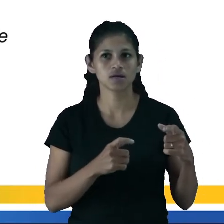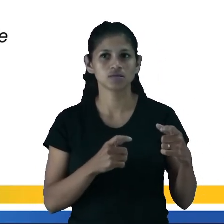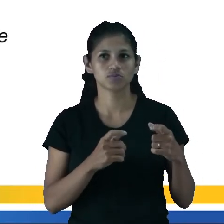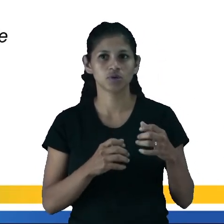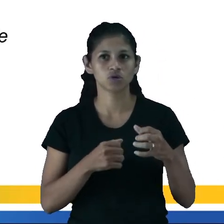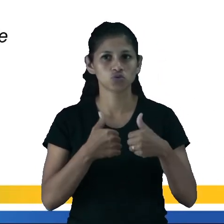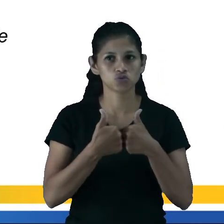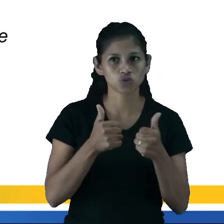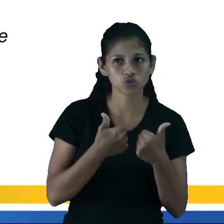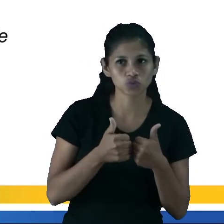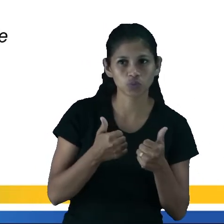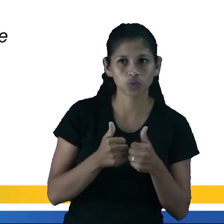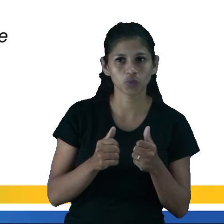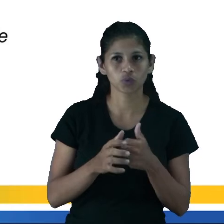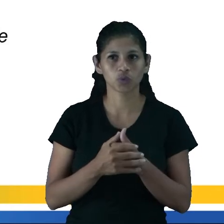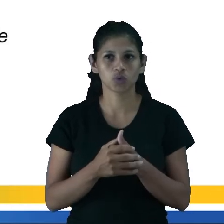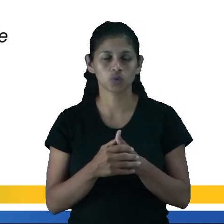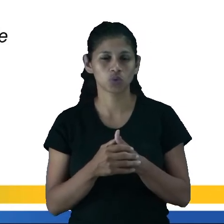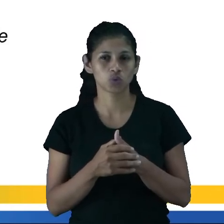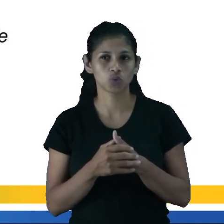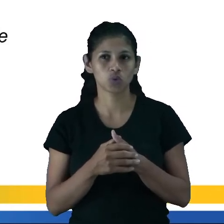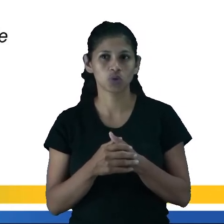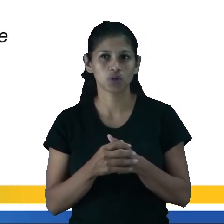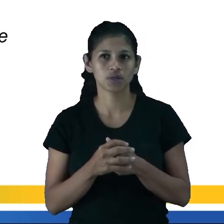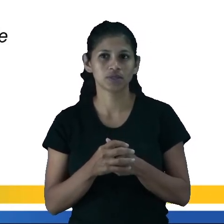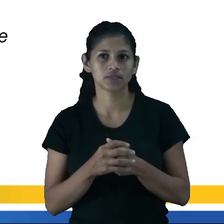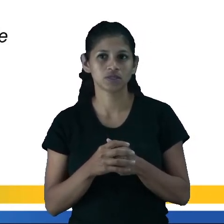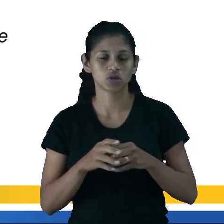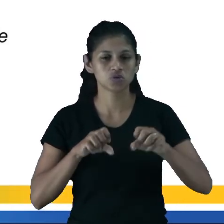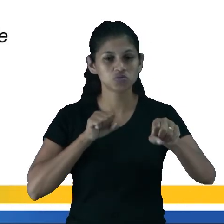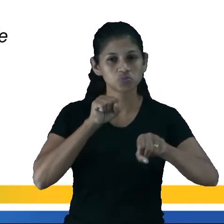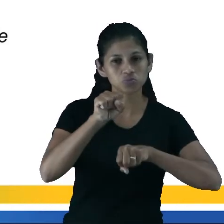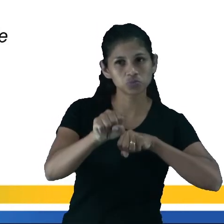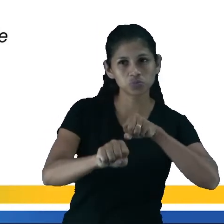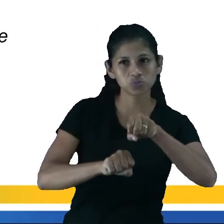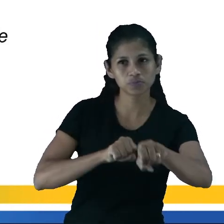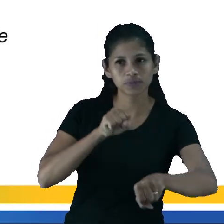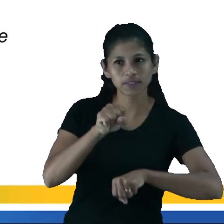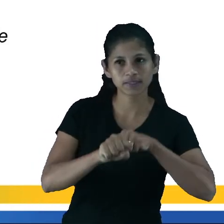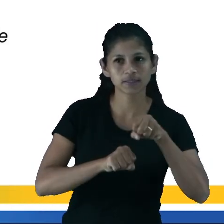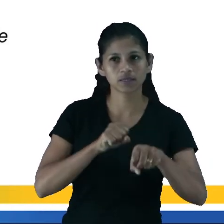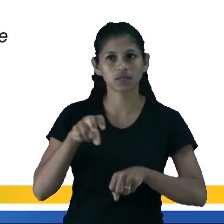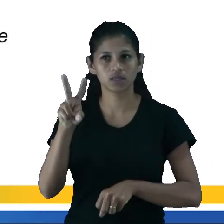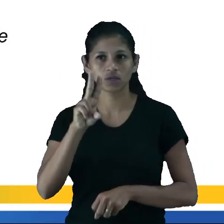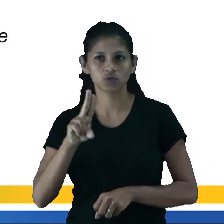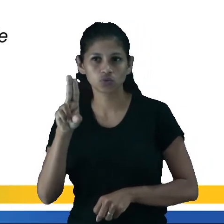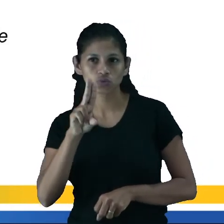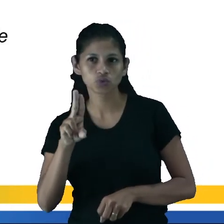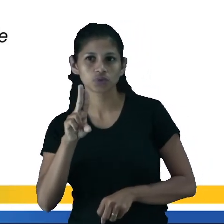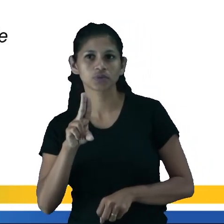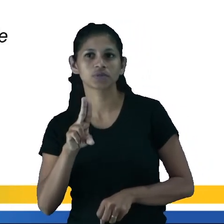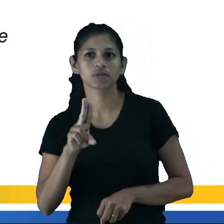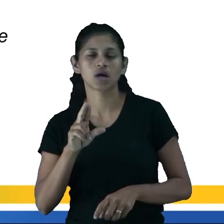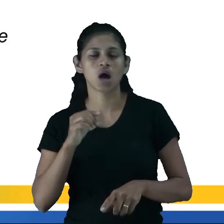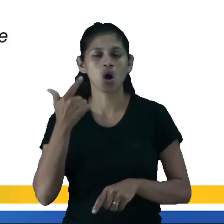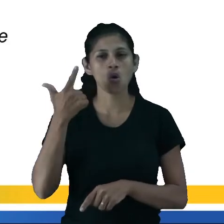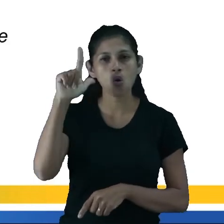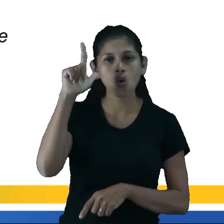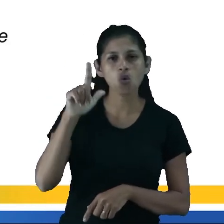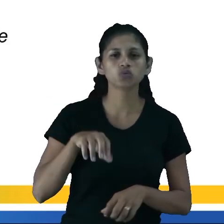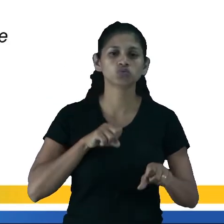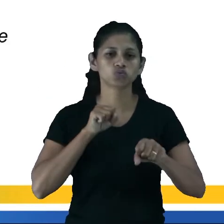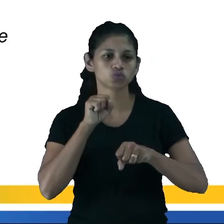meio de transporte, com valores que sejam acessíveis e complemento de trajetos usando também outros meios de